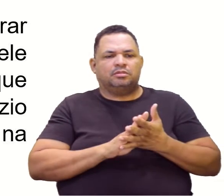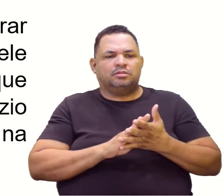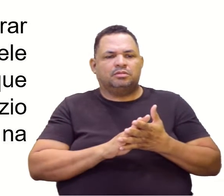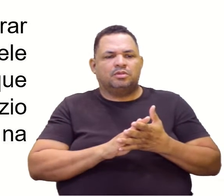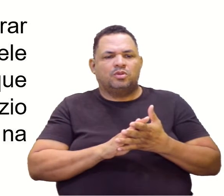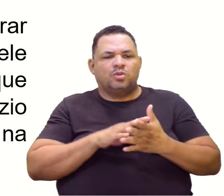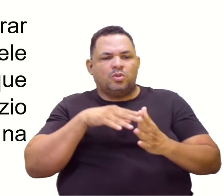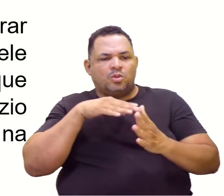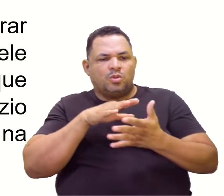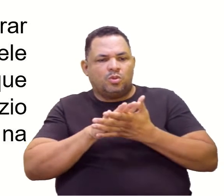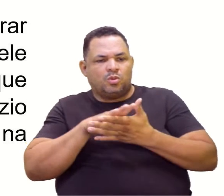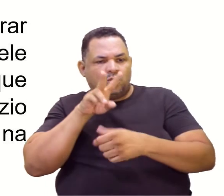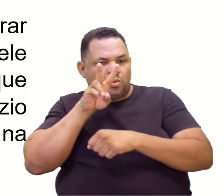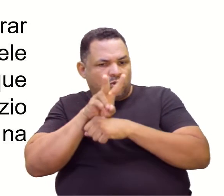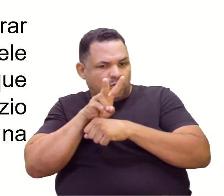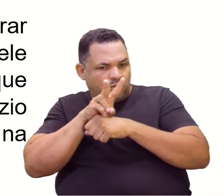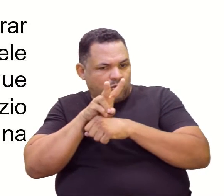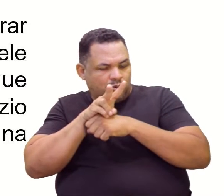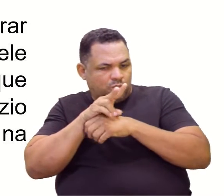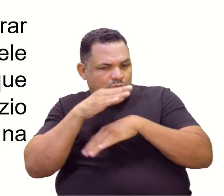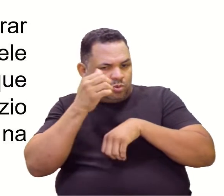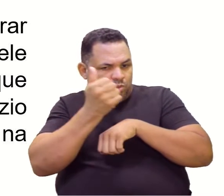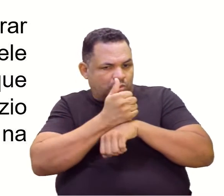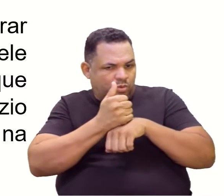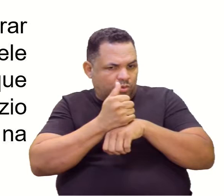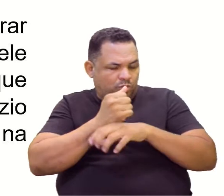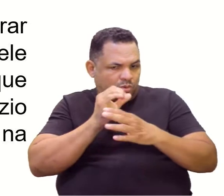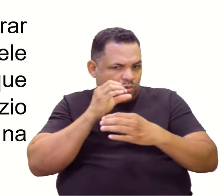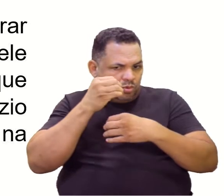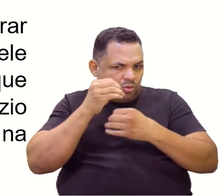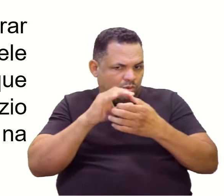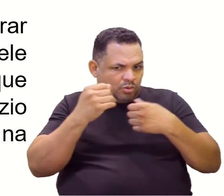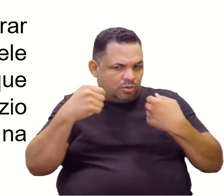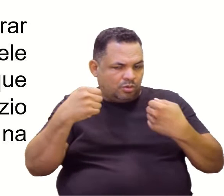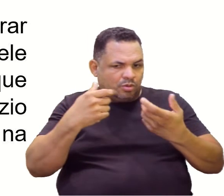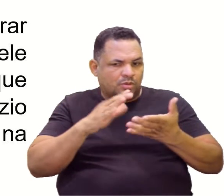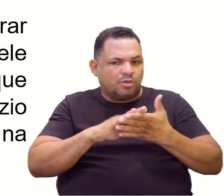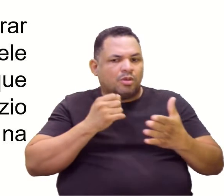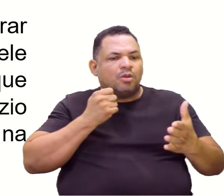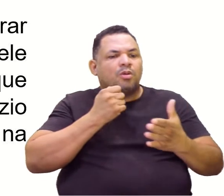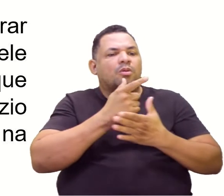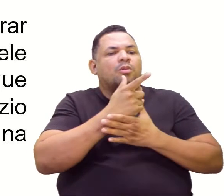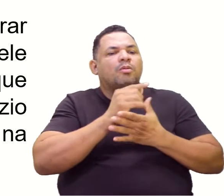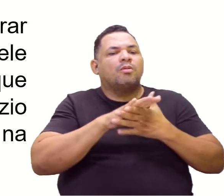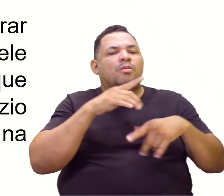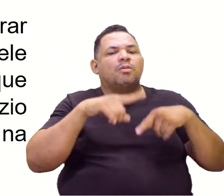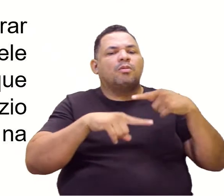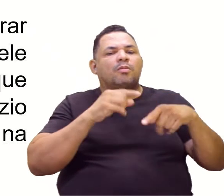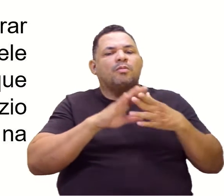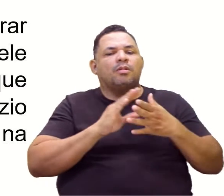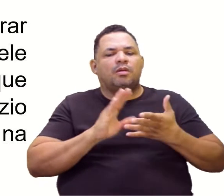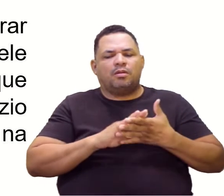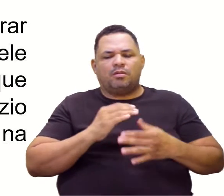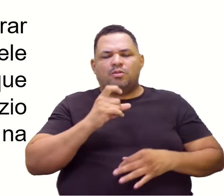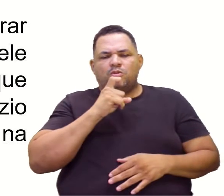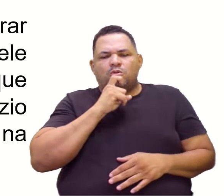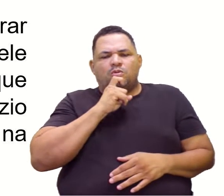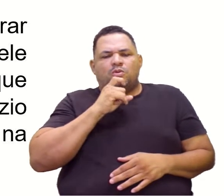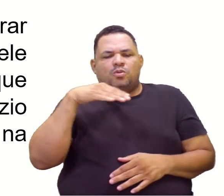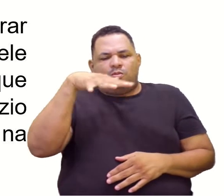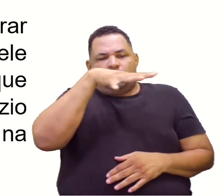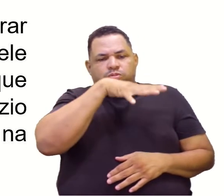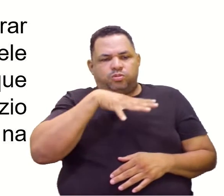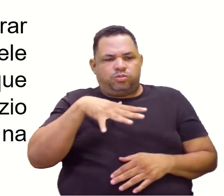O supervisor de um laboratório precisa comprar um aparelho para climatizar o ambiente. Nele ficarão